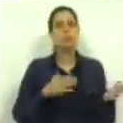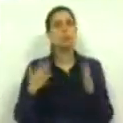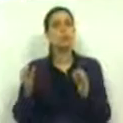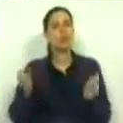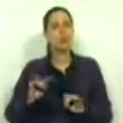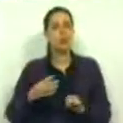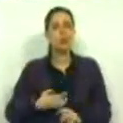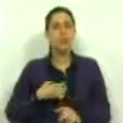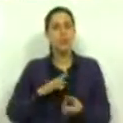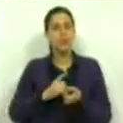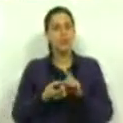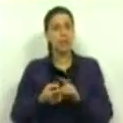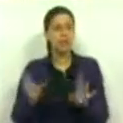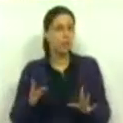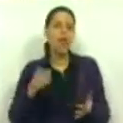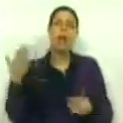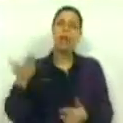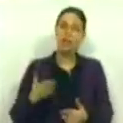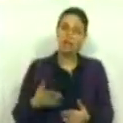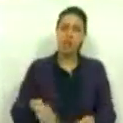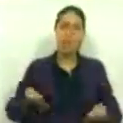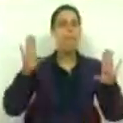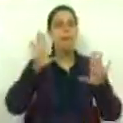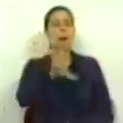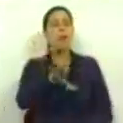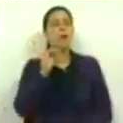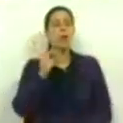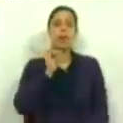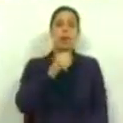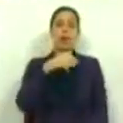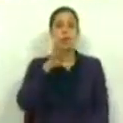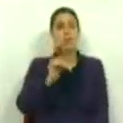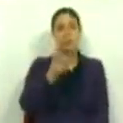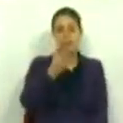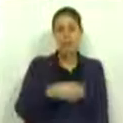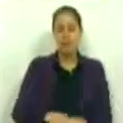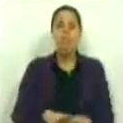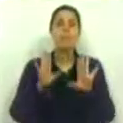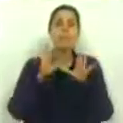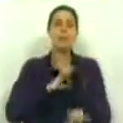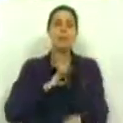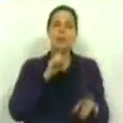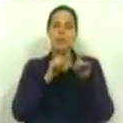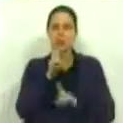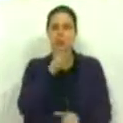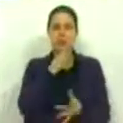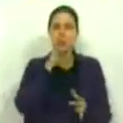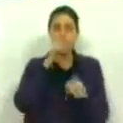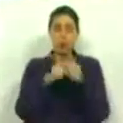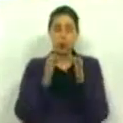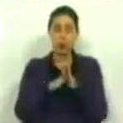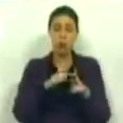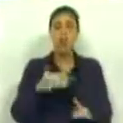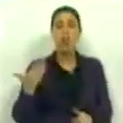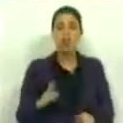de irem pelo lado do sentido construtivo? É legítimo, mas é uma escolha do Partido Socialista. Muito bem. Agora, senhores deputados, se tudo